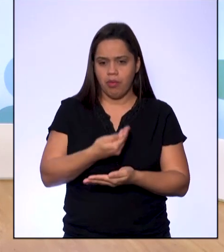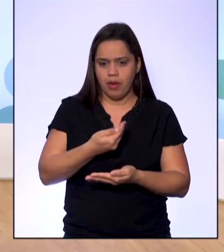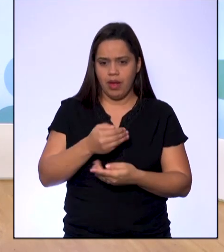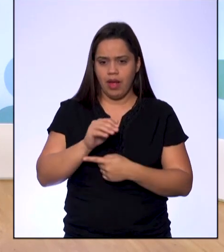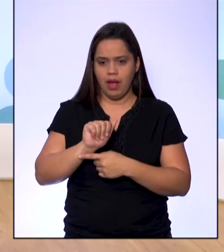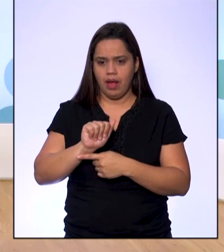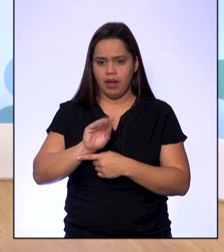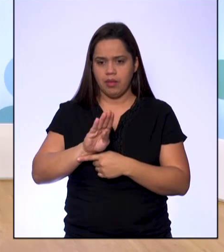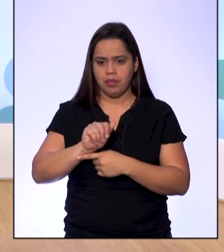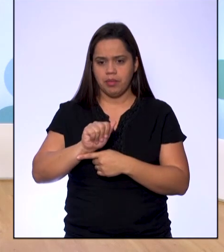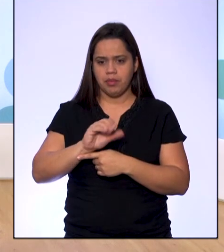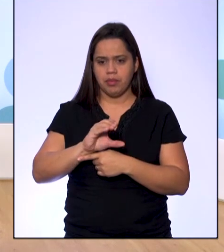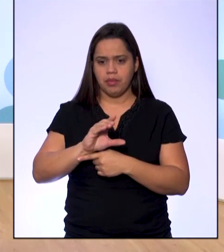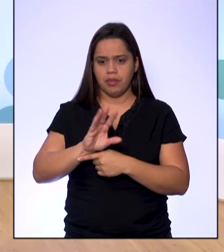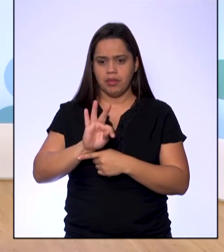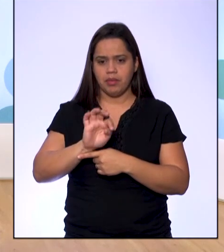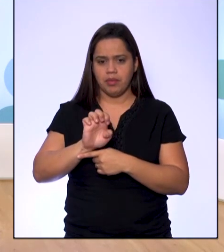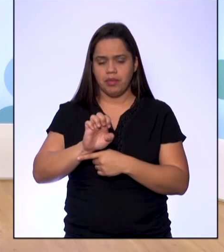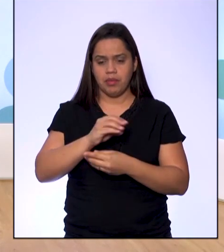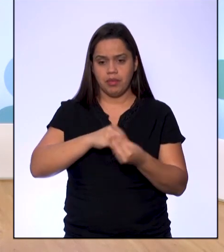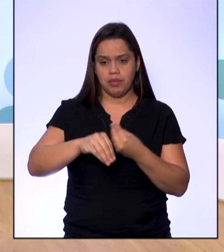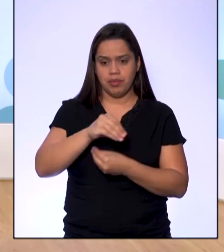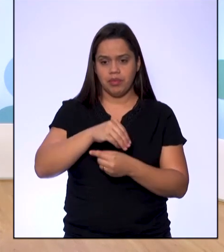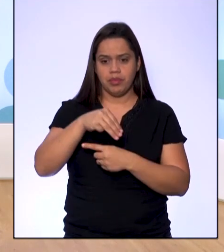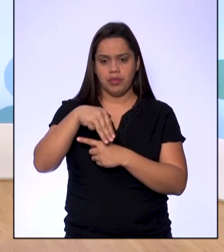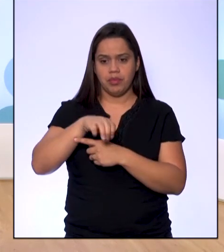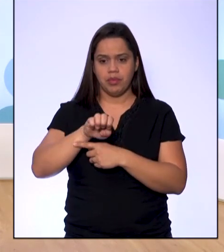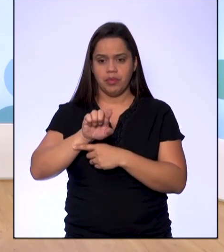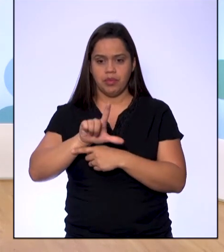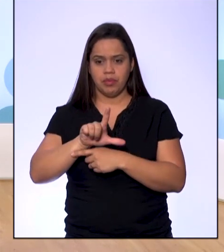Para hidratar o cabelo, ele colocou